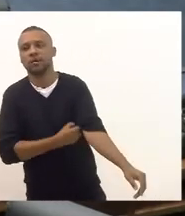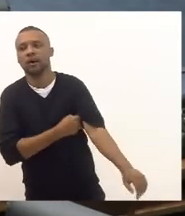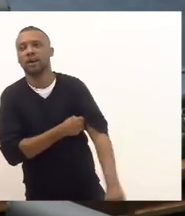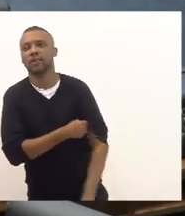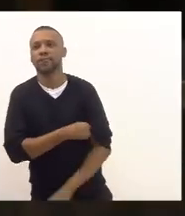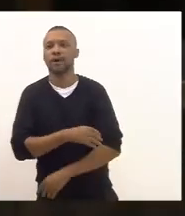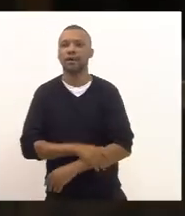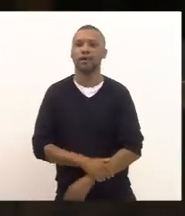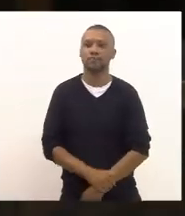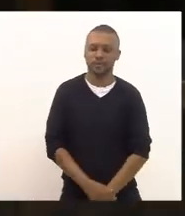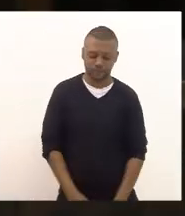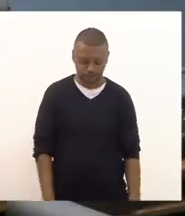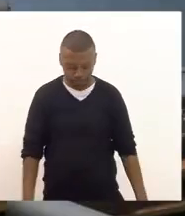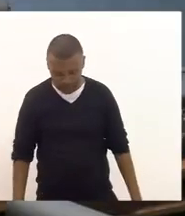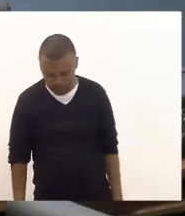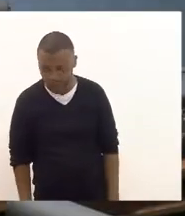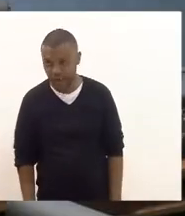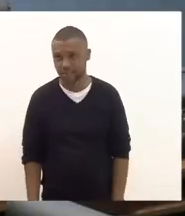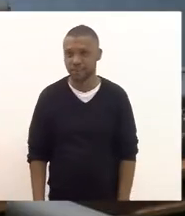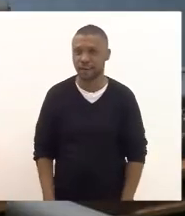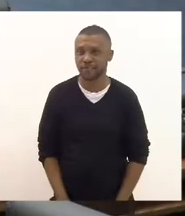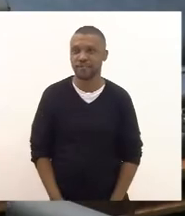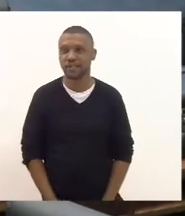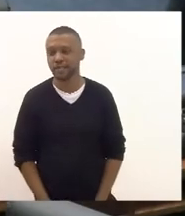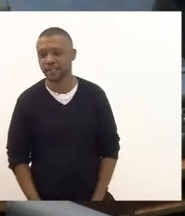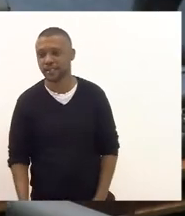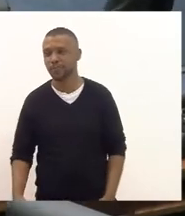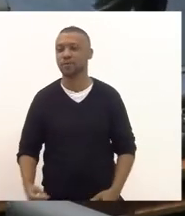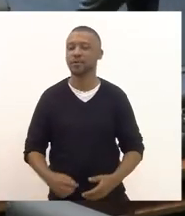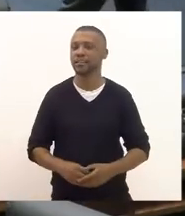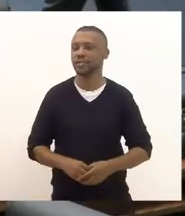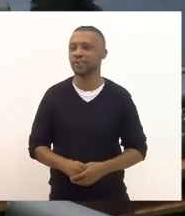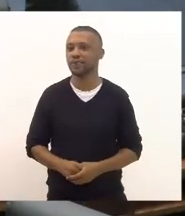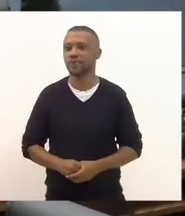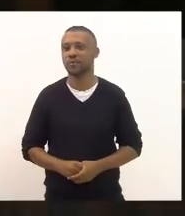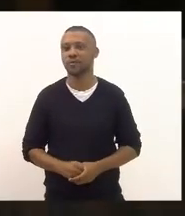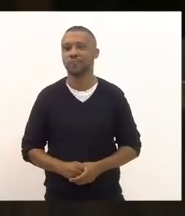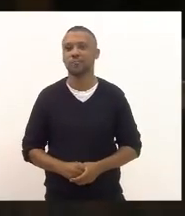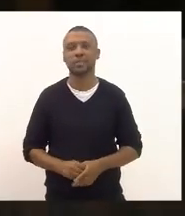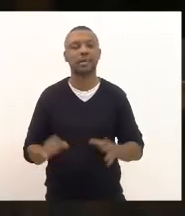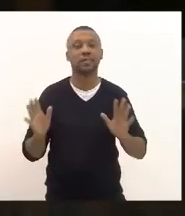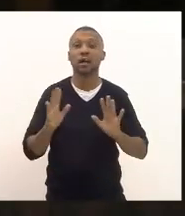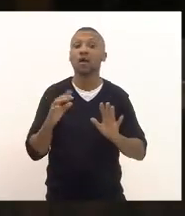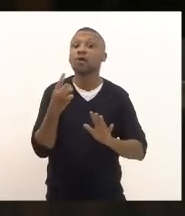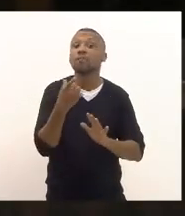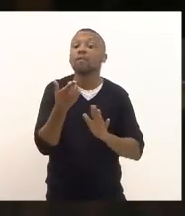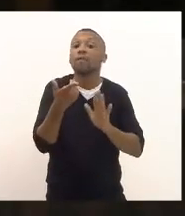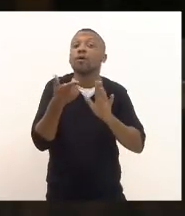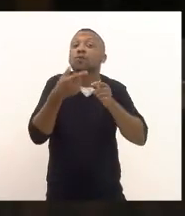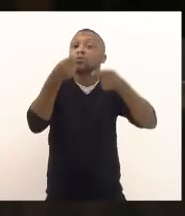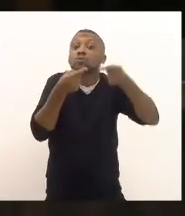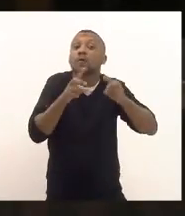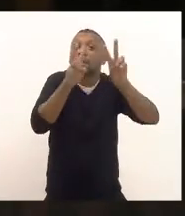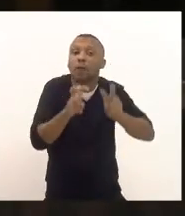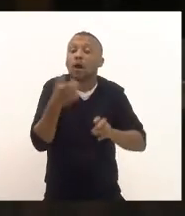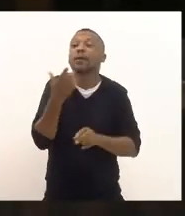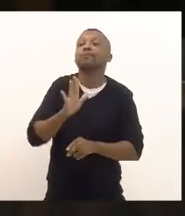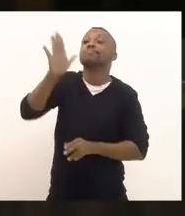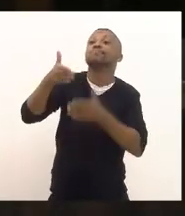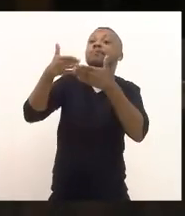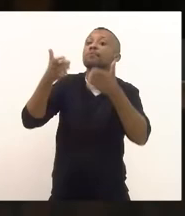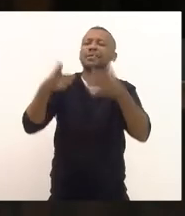o presidente nós não vamos nós vamos lá pauta por favor